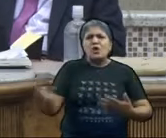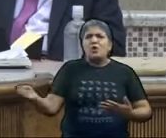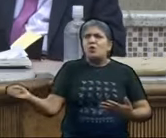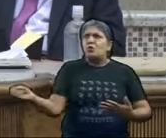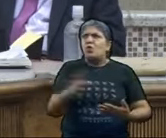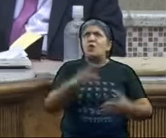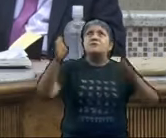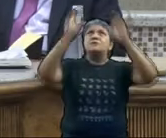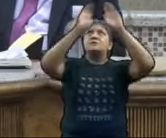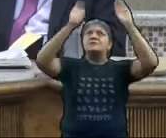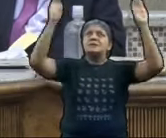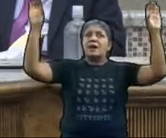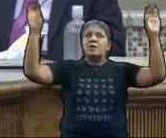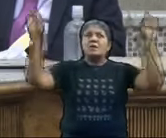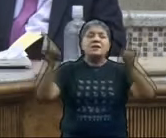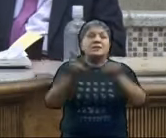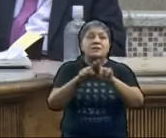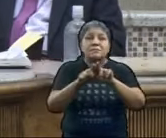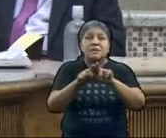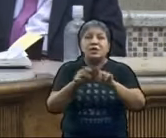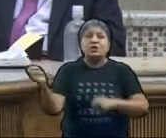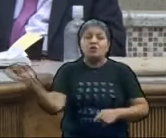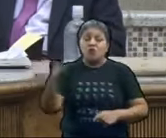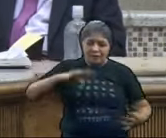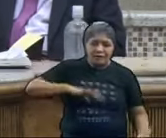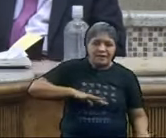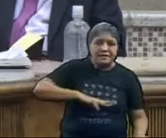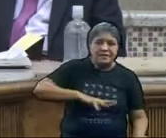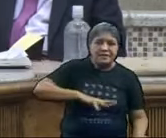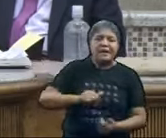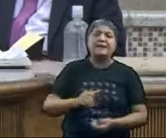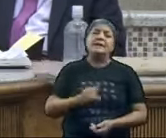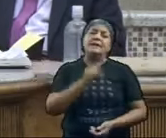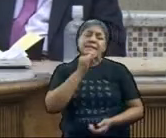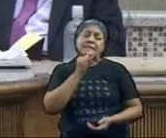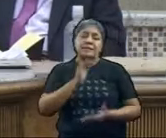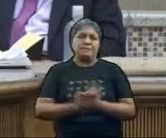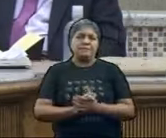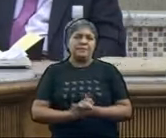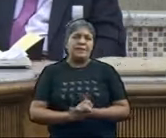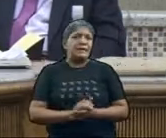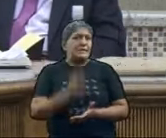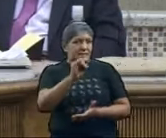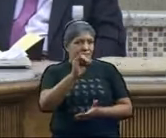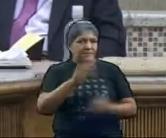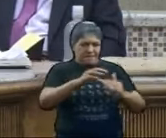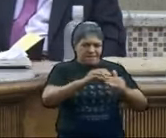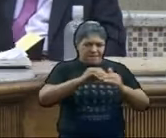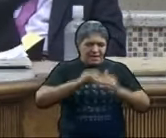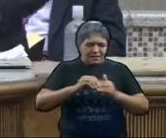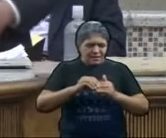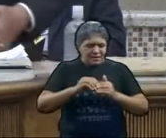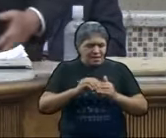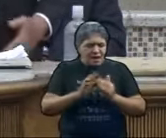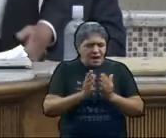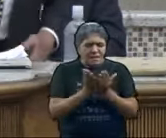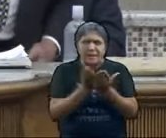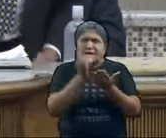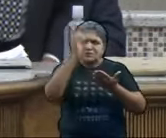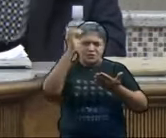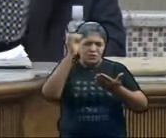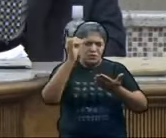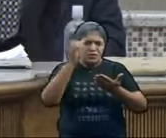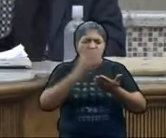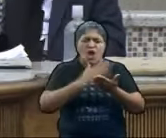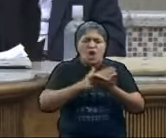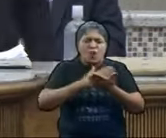todo cristão, talvez não certeza, quando todo cristão lê este texto aqui de